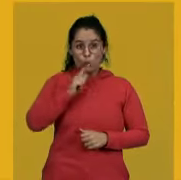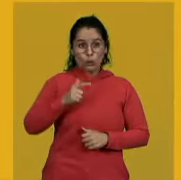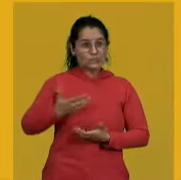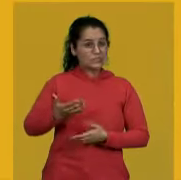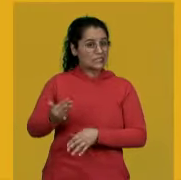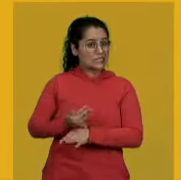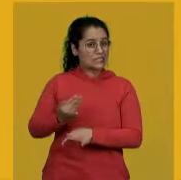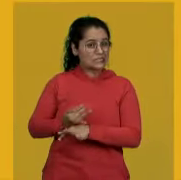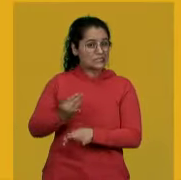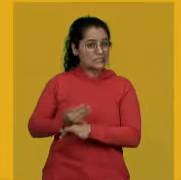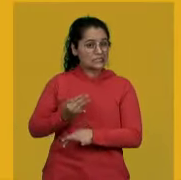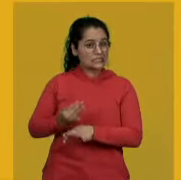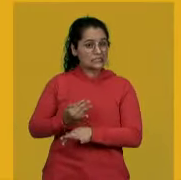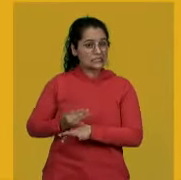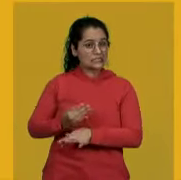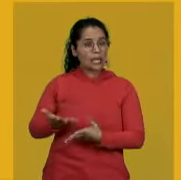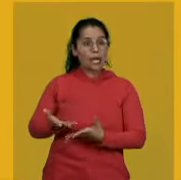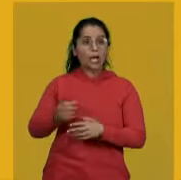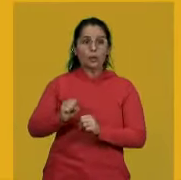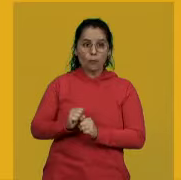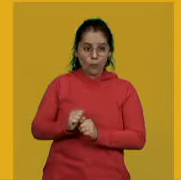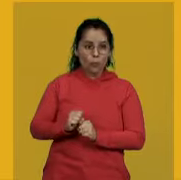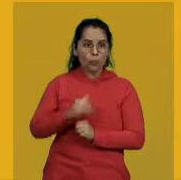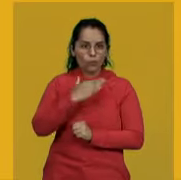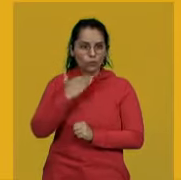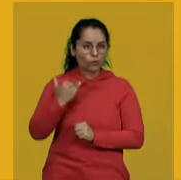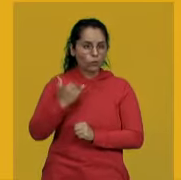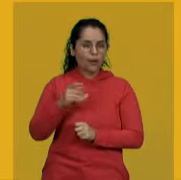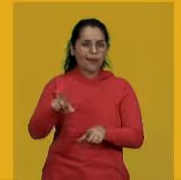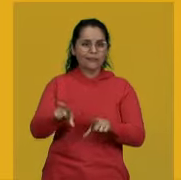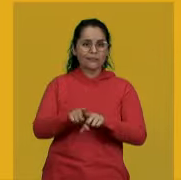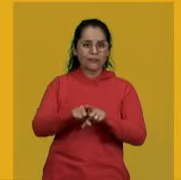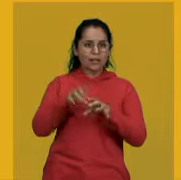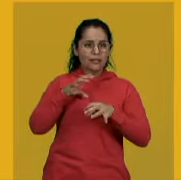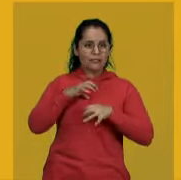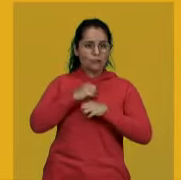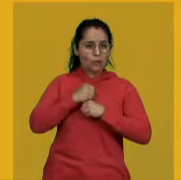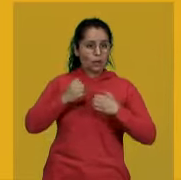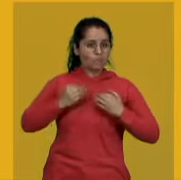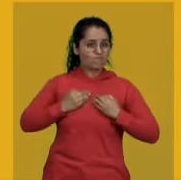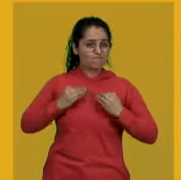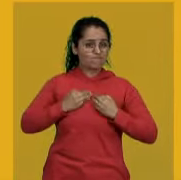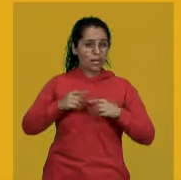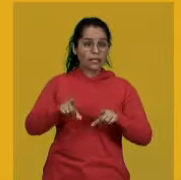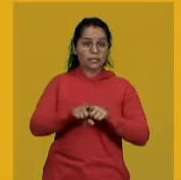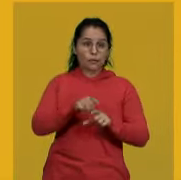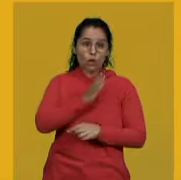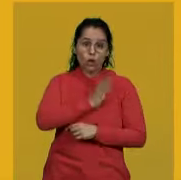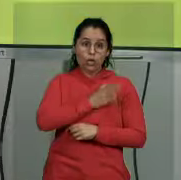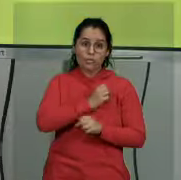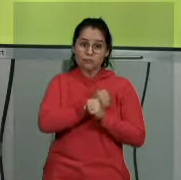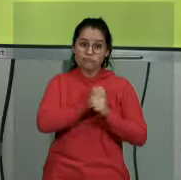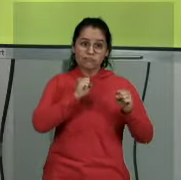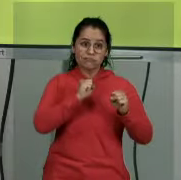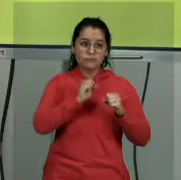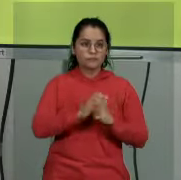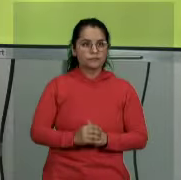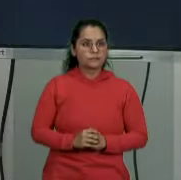mais, né? O risco de depressão respiratória e parada cardíaca também.